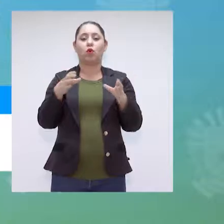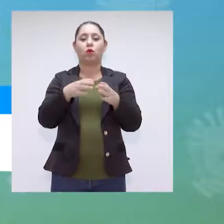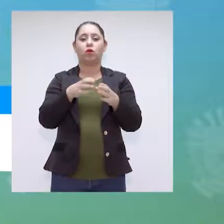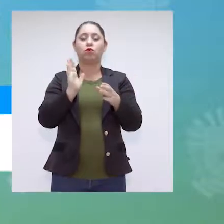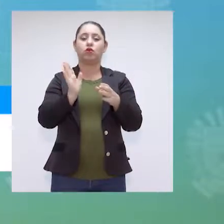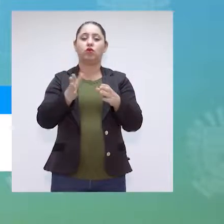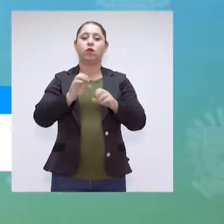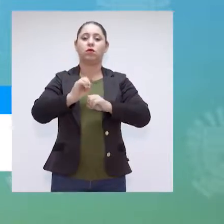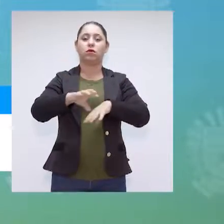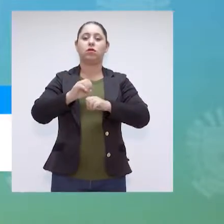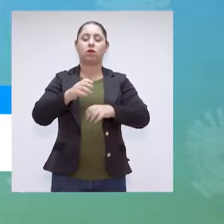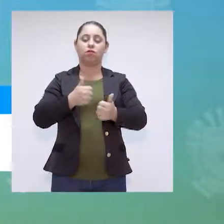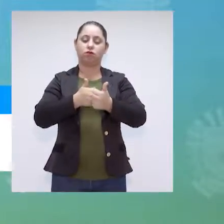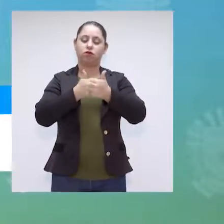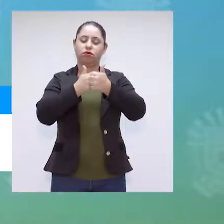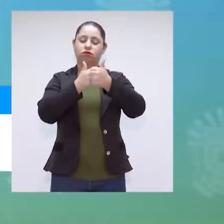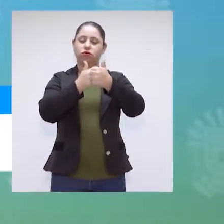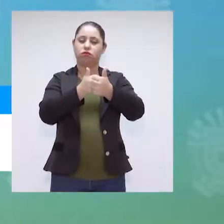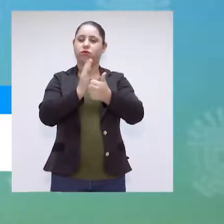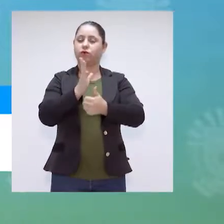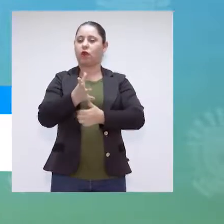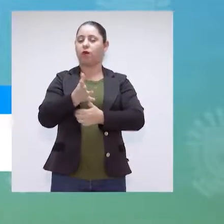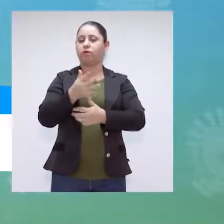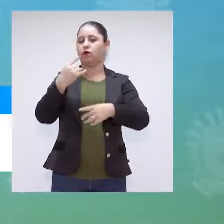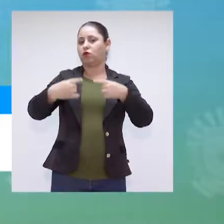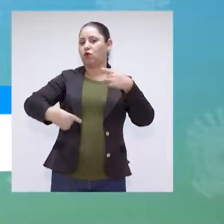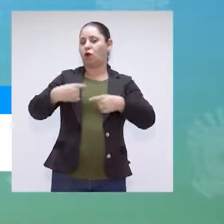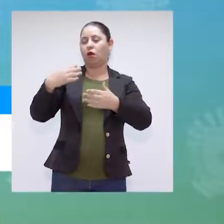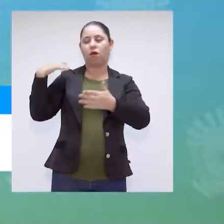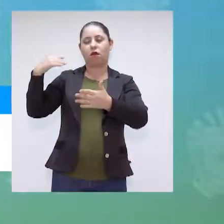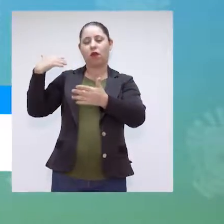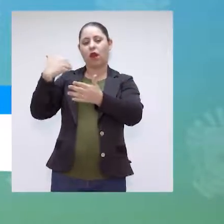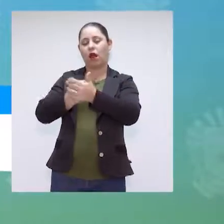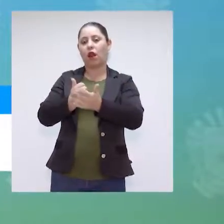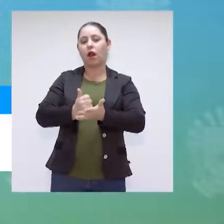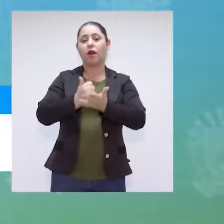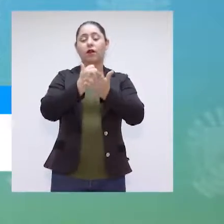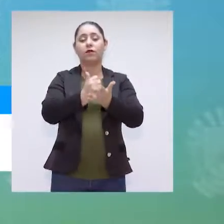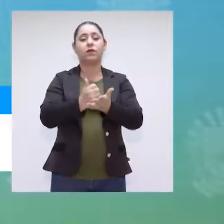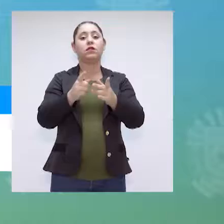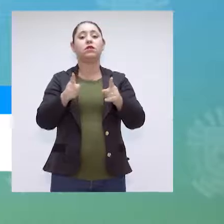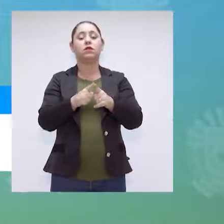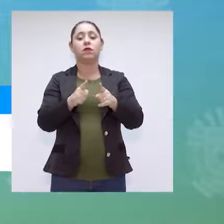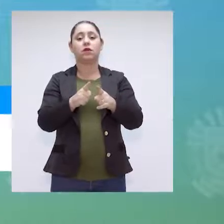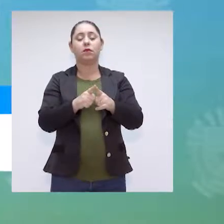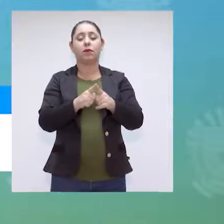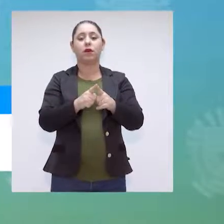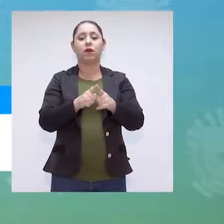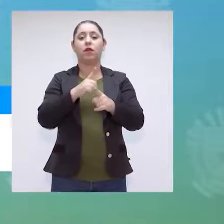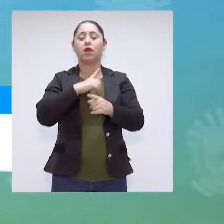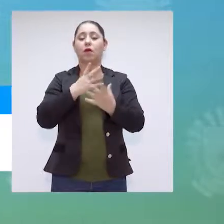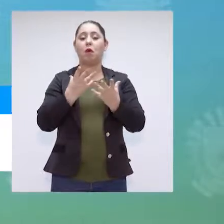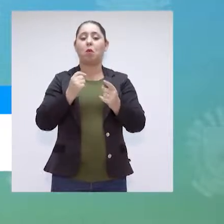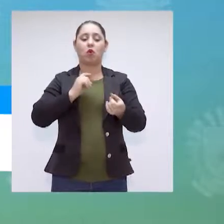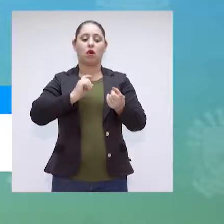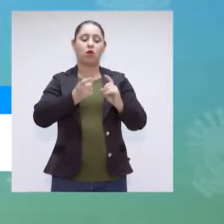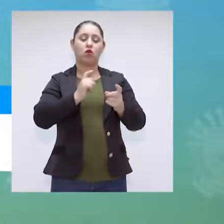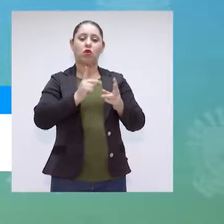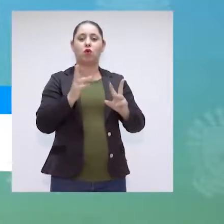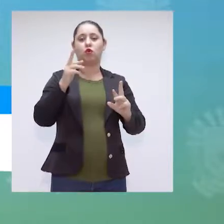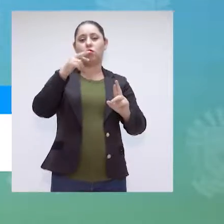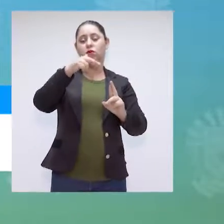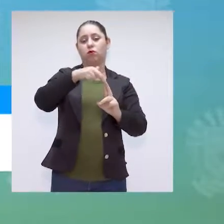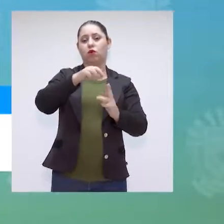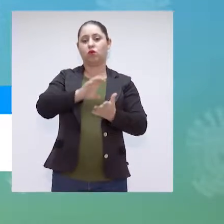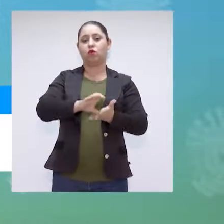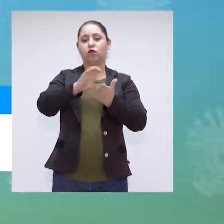já estamos acompanhando essa discussão há um bom tempo e desde o ano passado, inclusive, nós tivemos várias